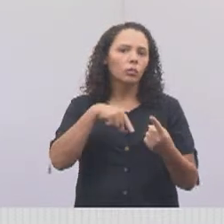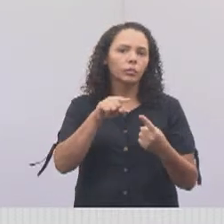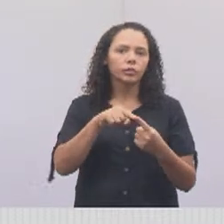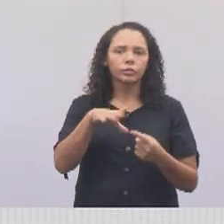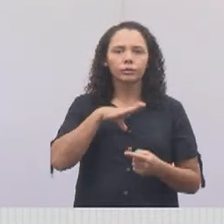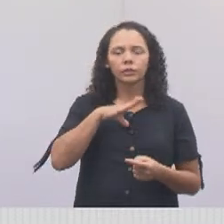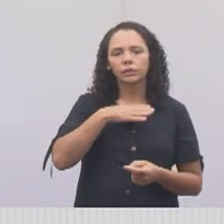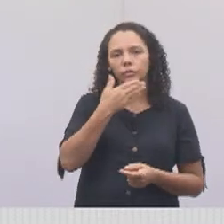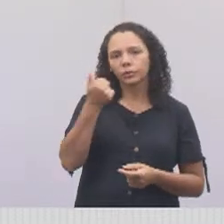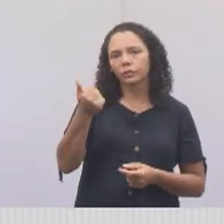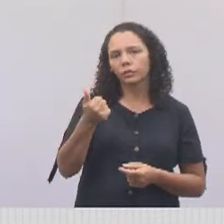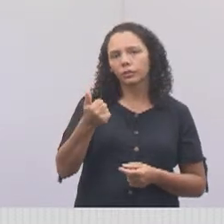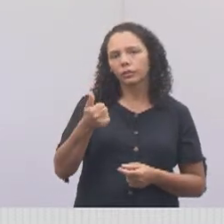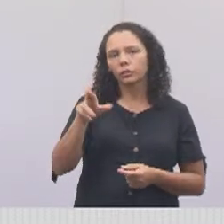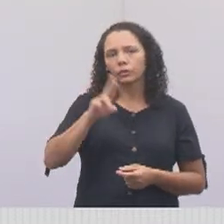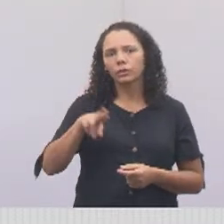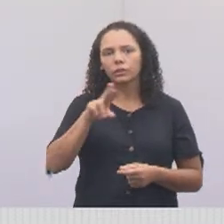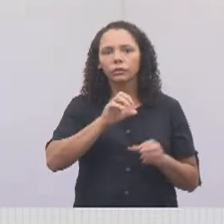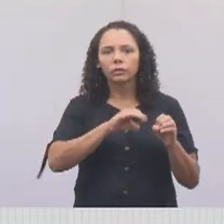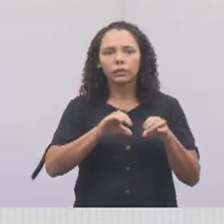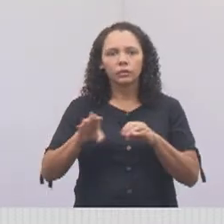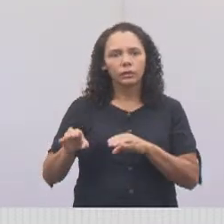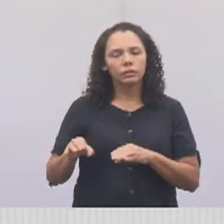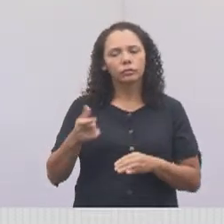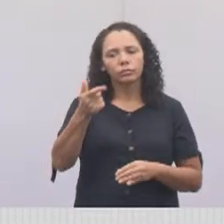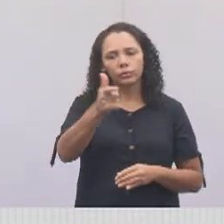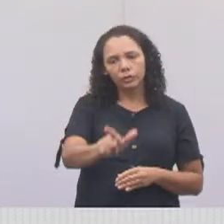da educação. Próximo.